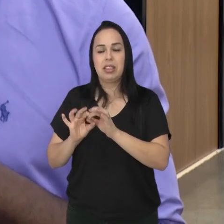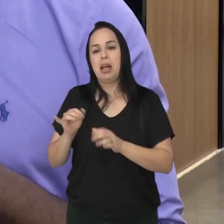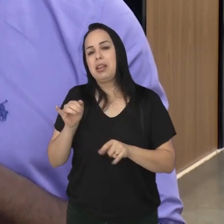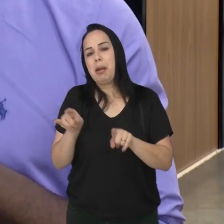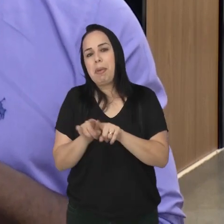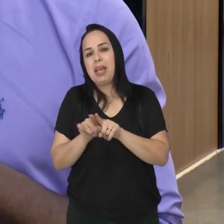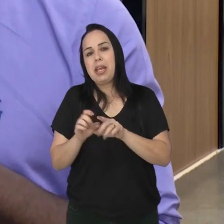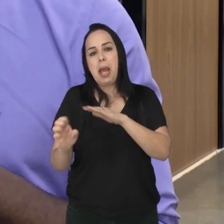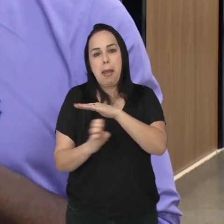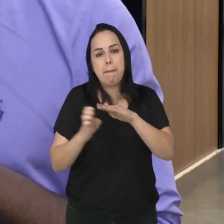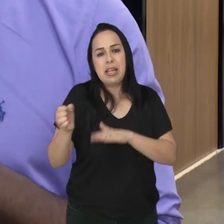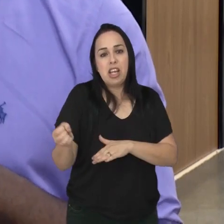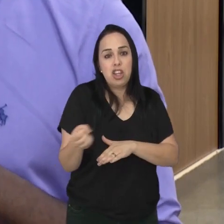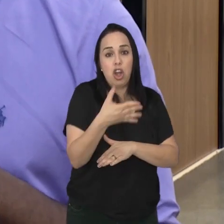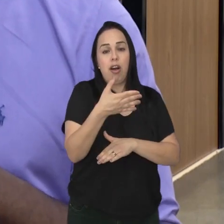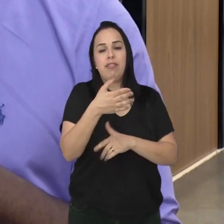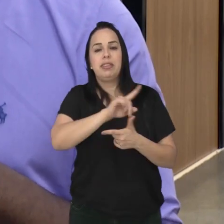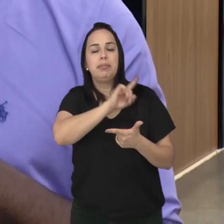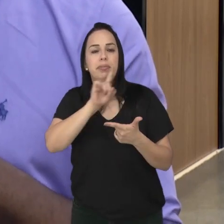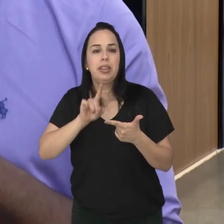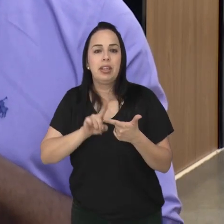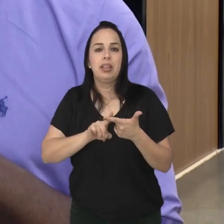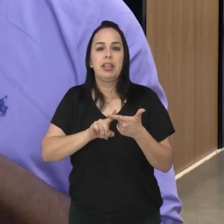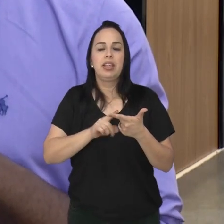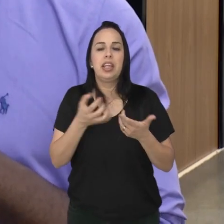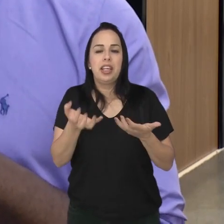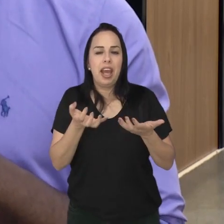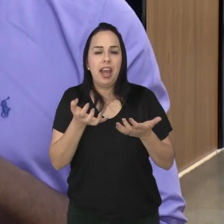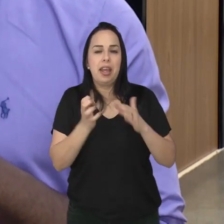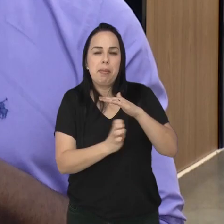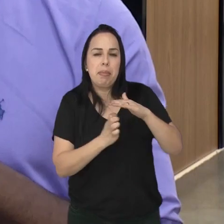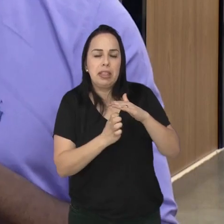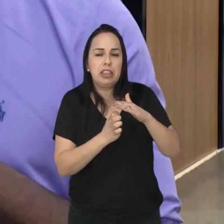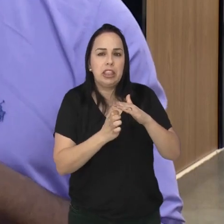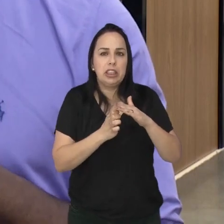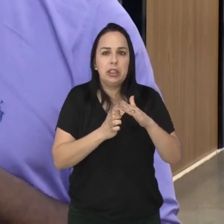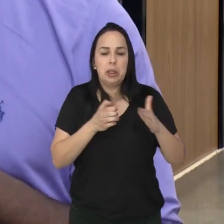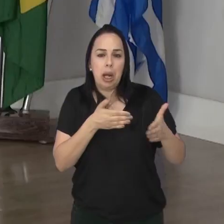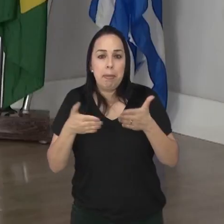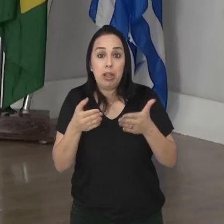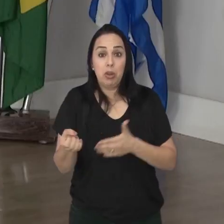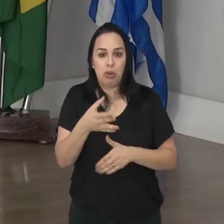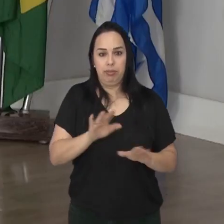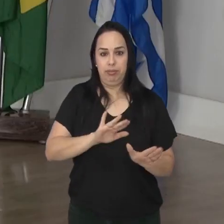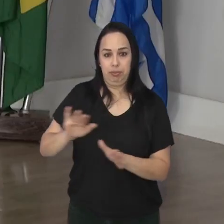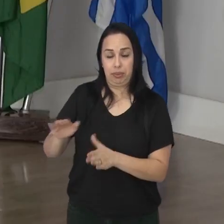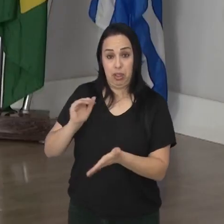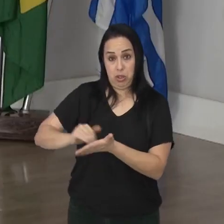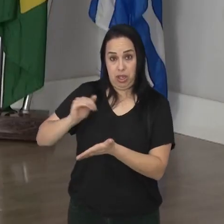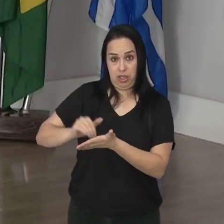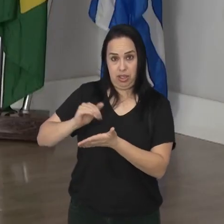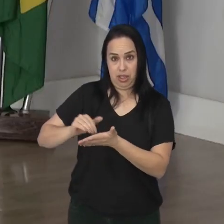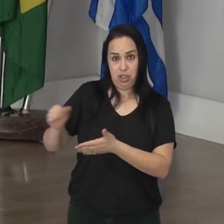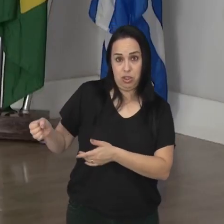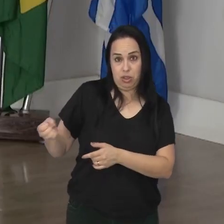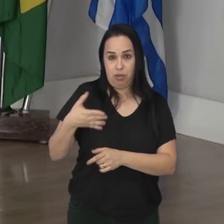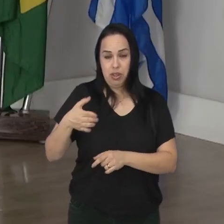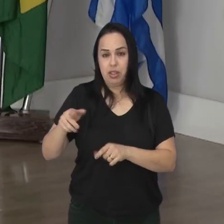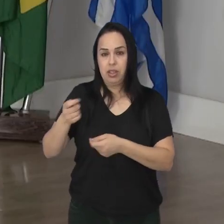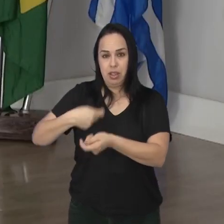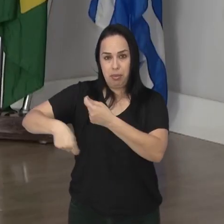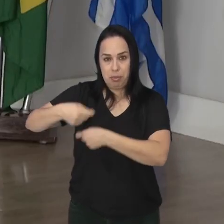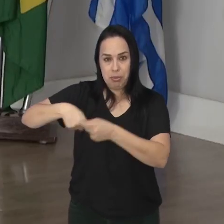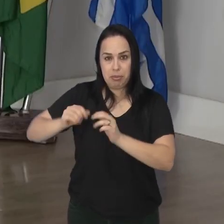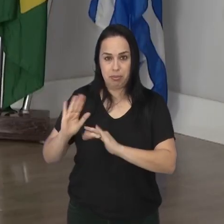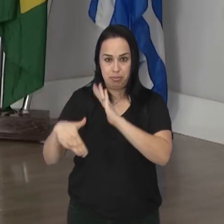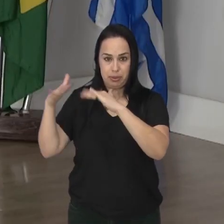que tem startups, ideias nascentes, empresas que estão buscando tração e escala. Para o secretário de Inovação e